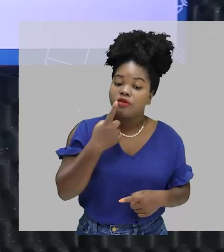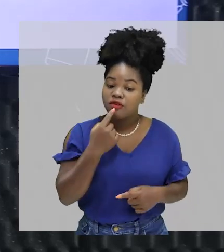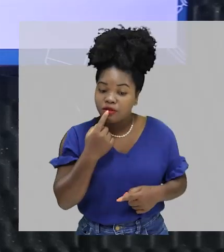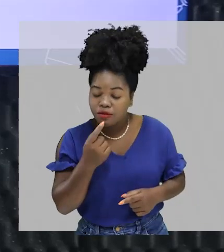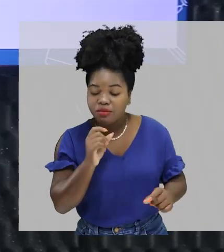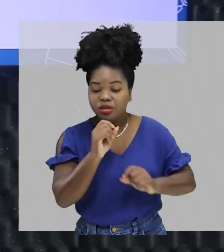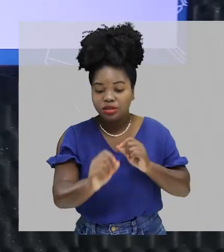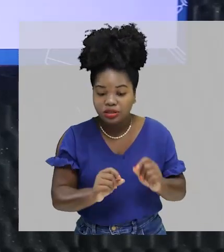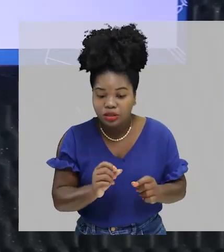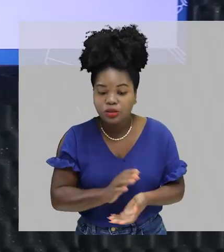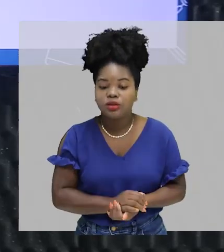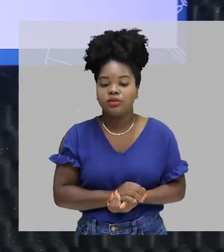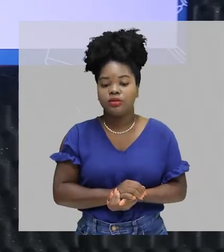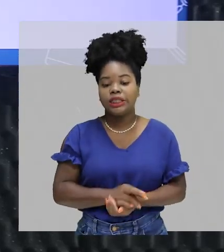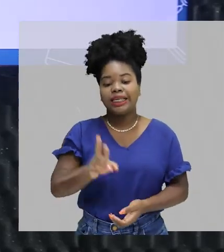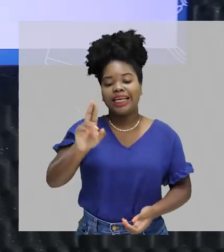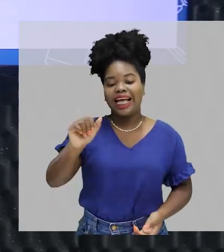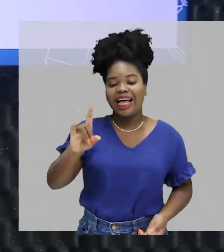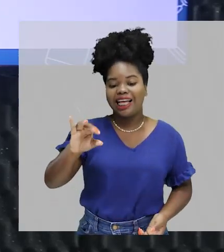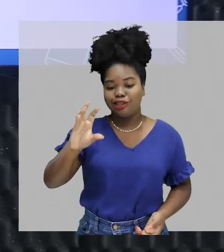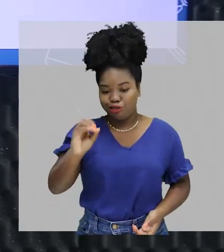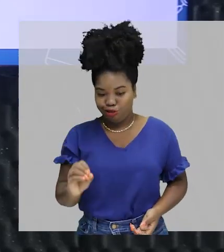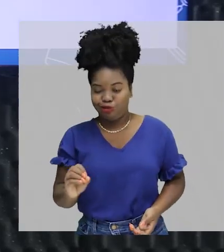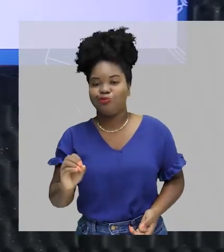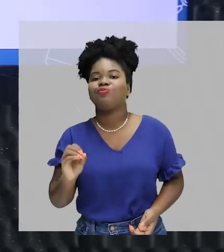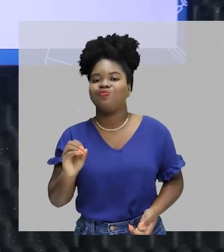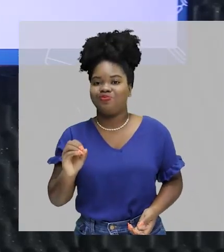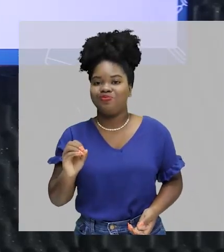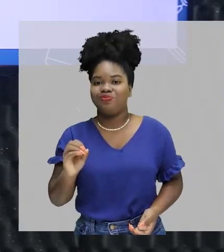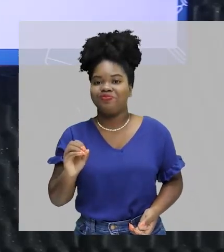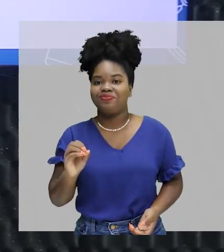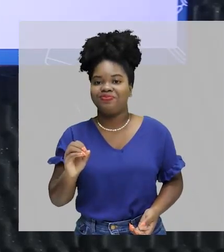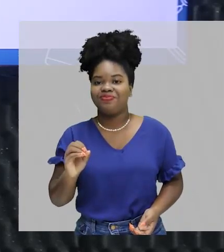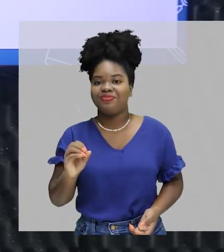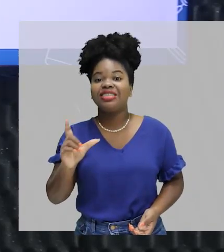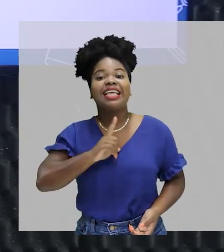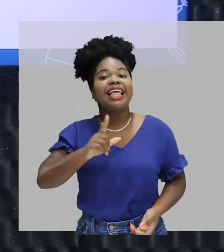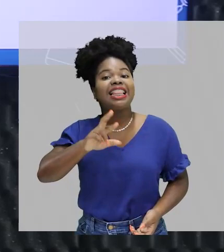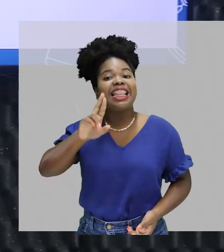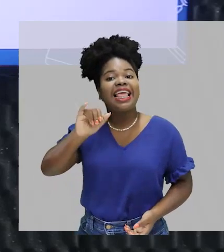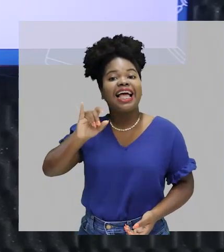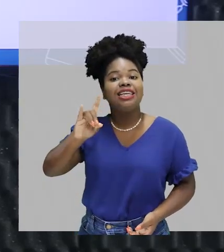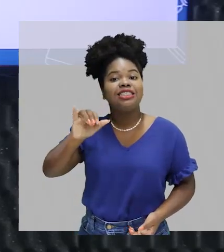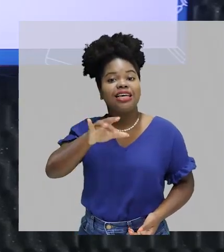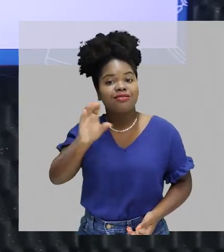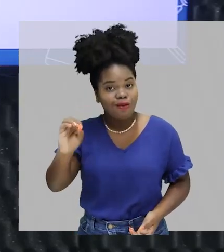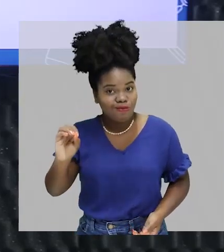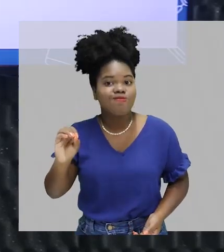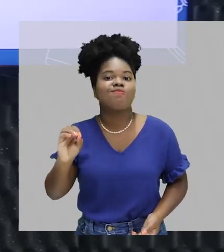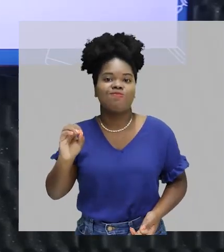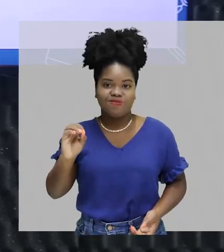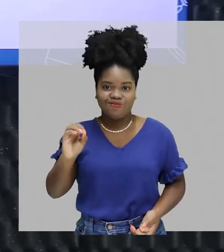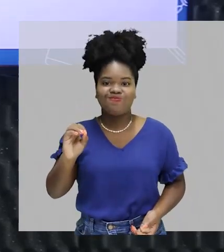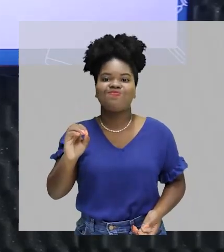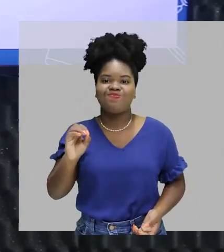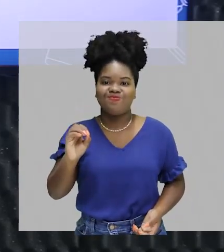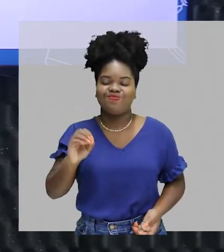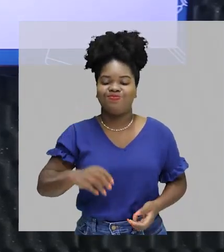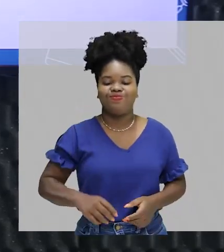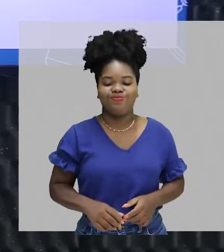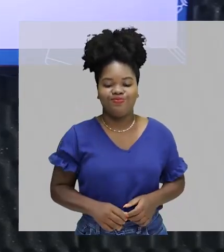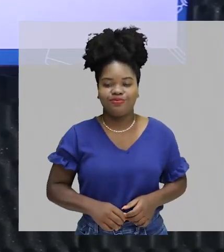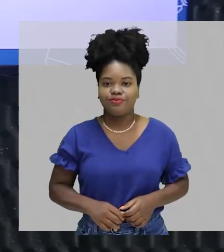são isótopos ou radioisótopos. São isótopos radiativos, são aqueles que vão emitir